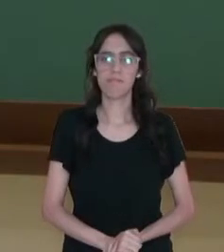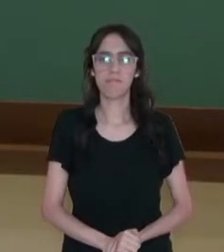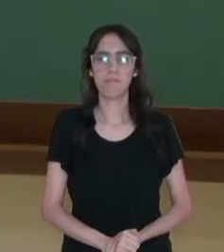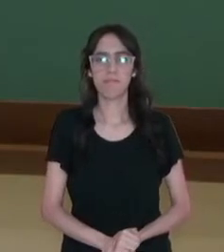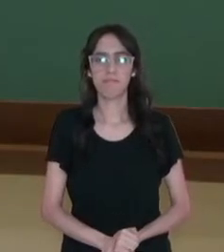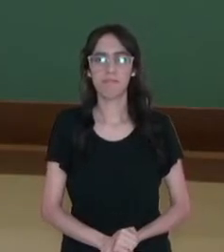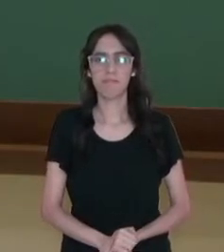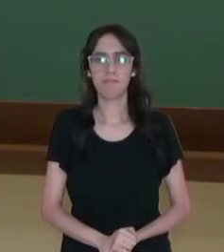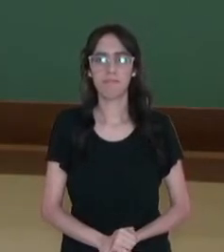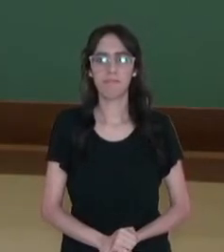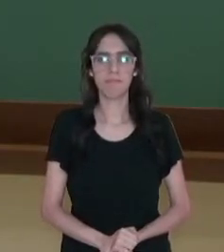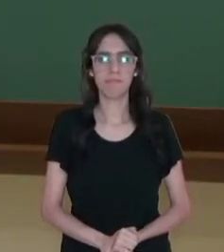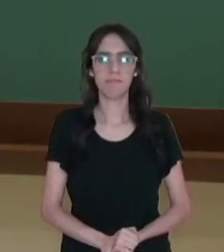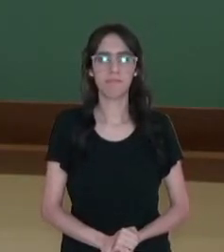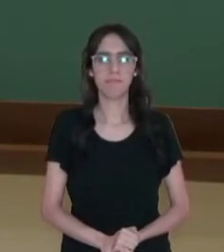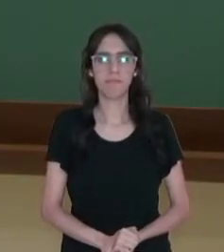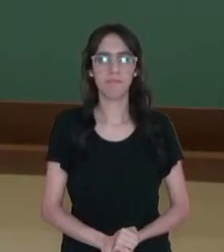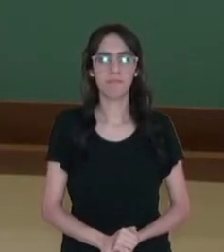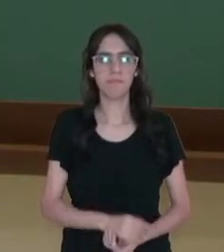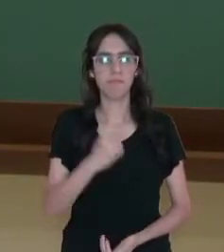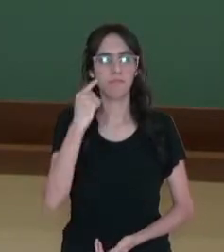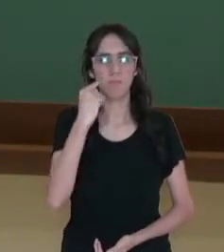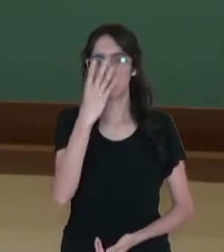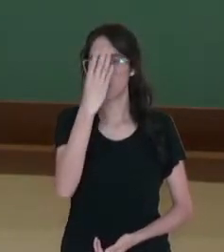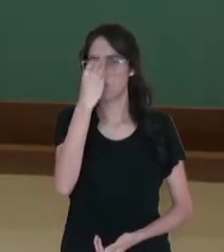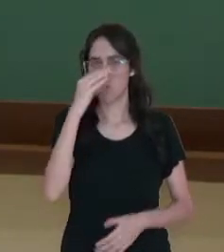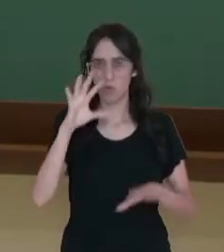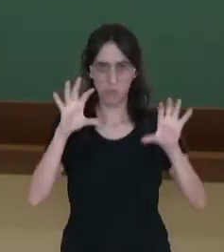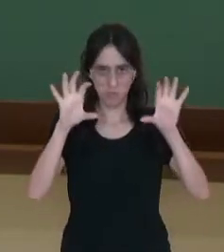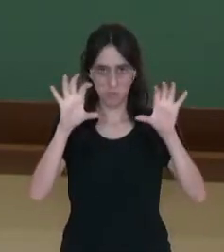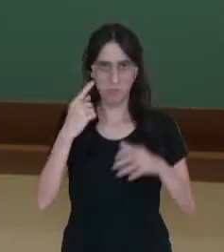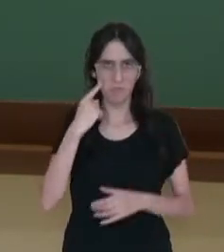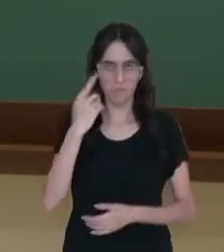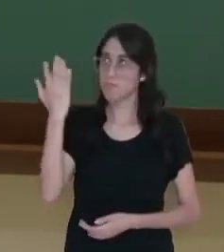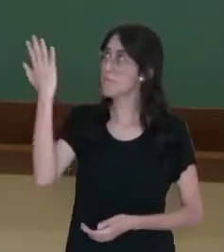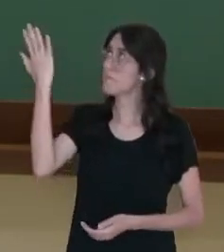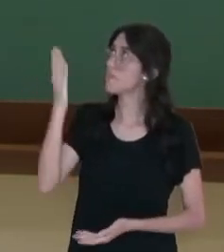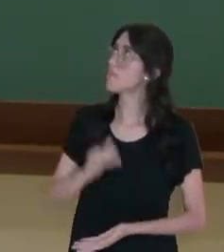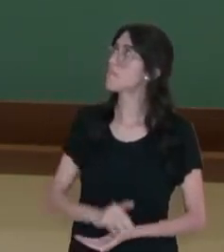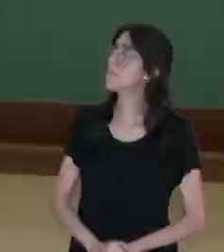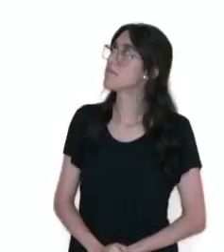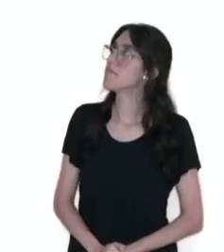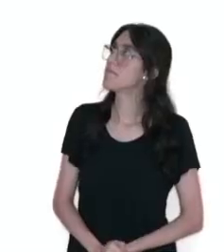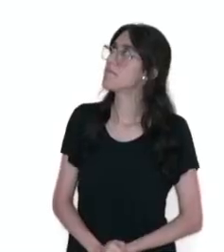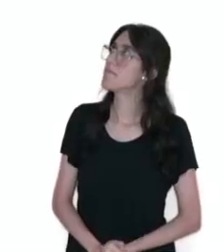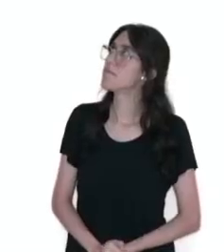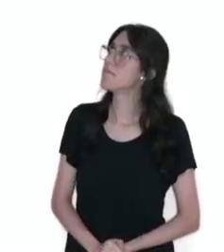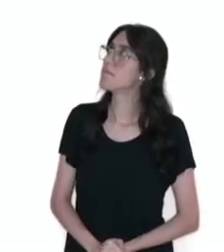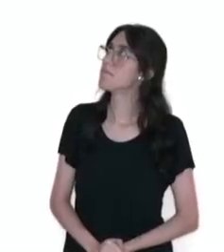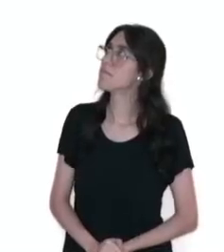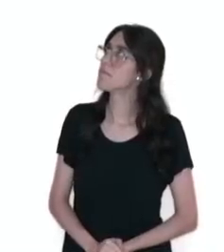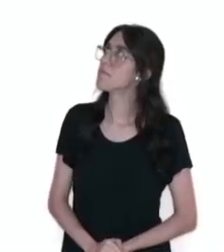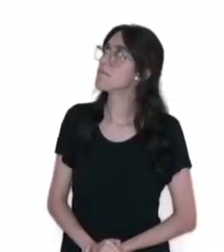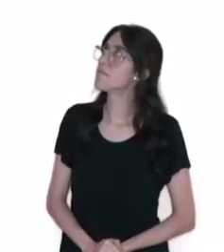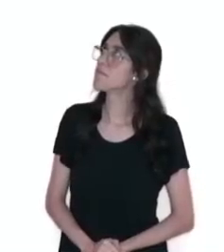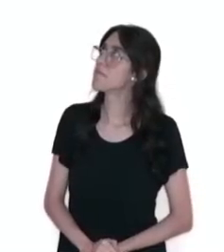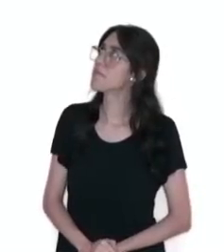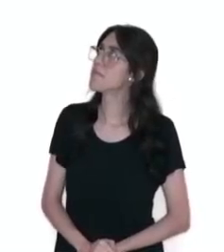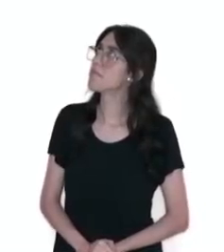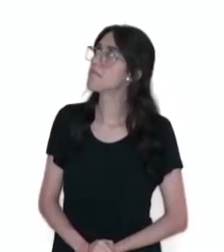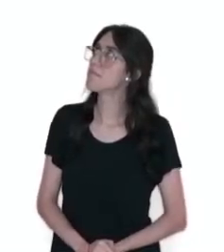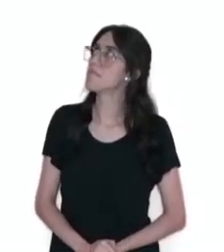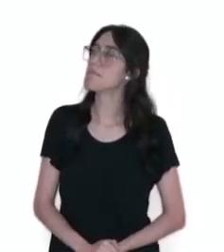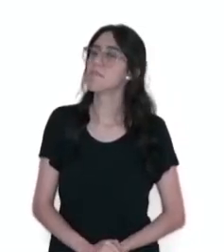Então, vocês começamos com estas sugestões, estas imagens e las